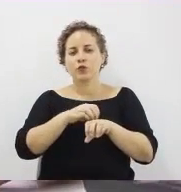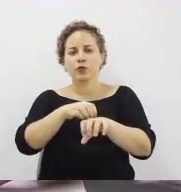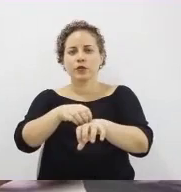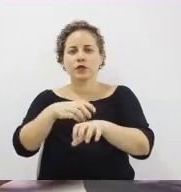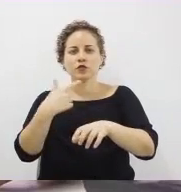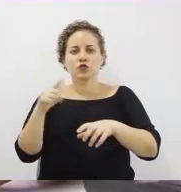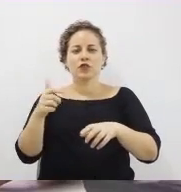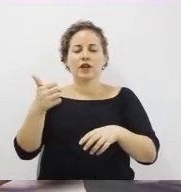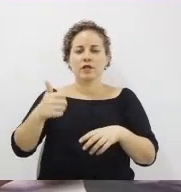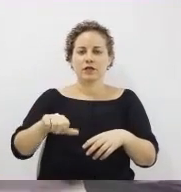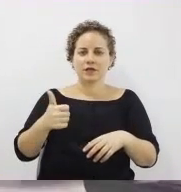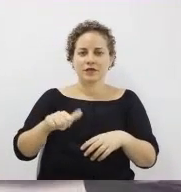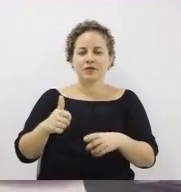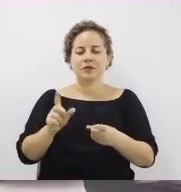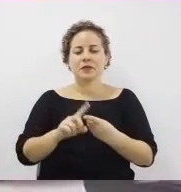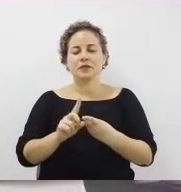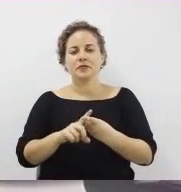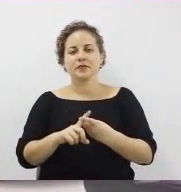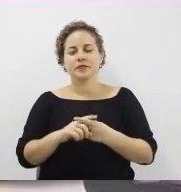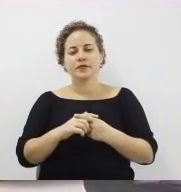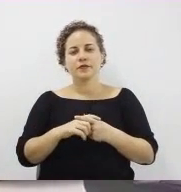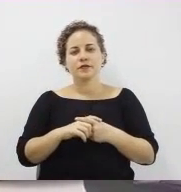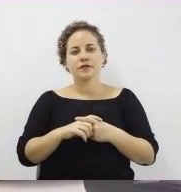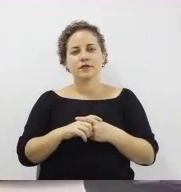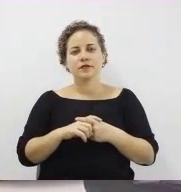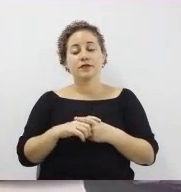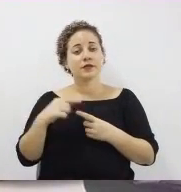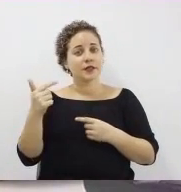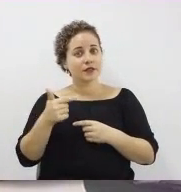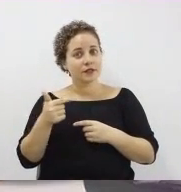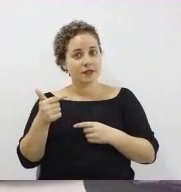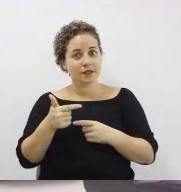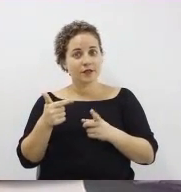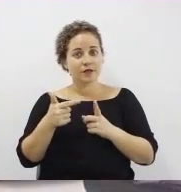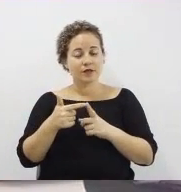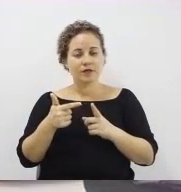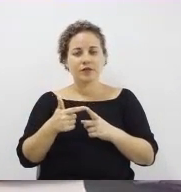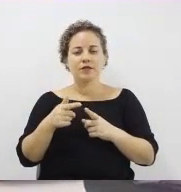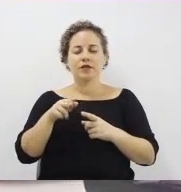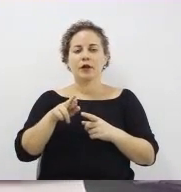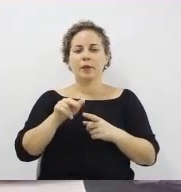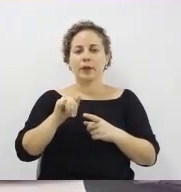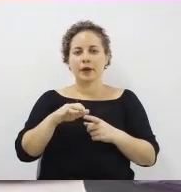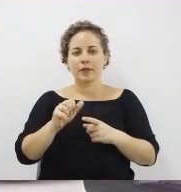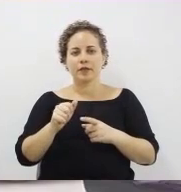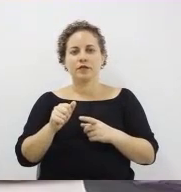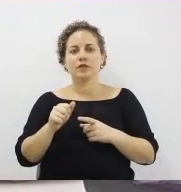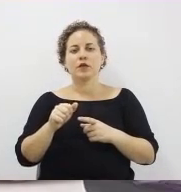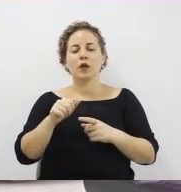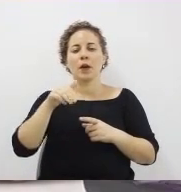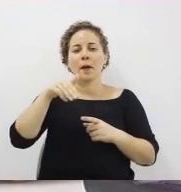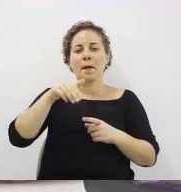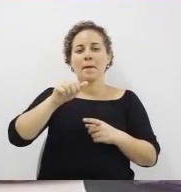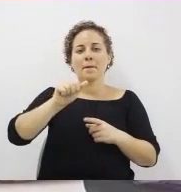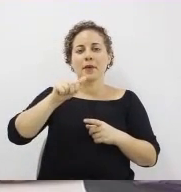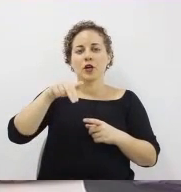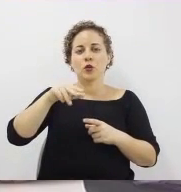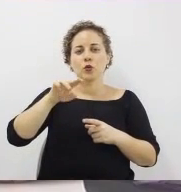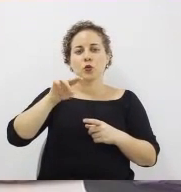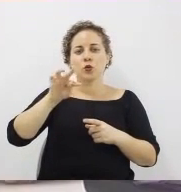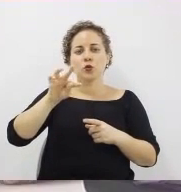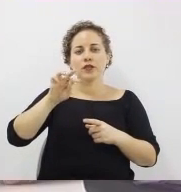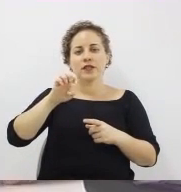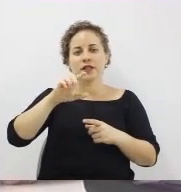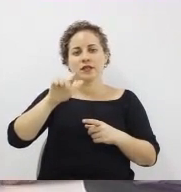avaliação dos mesmos. A segunda atividade primária citada é a manutenção de